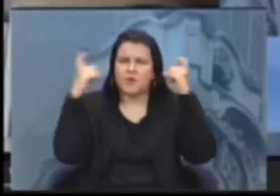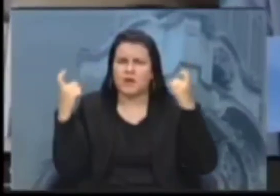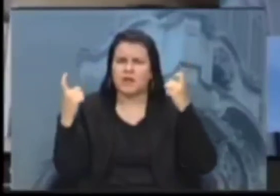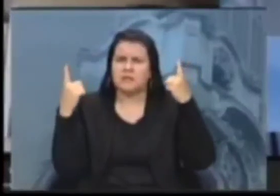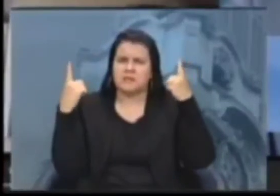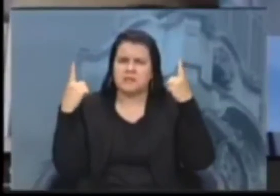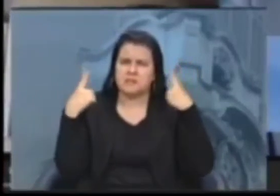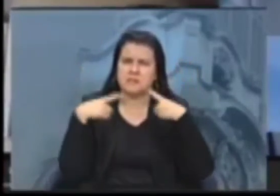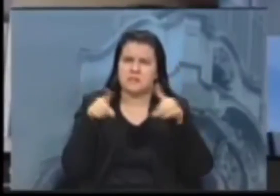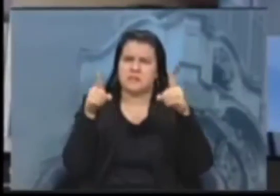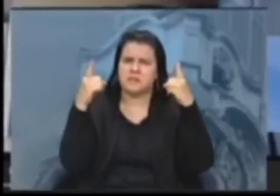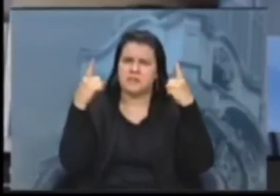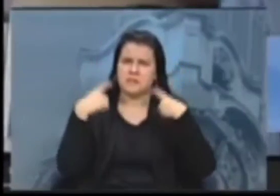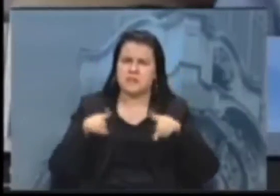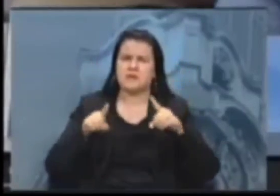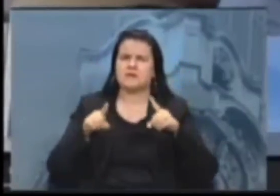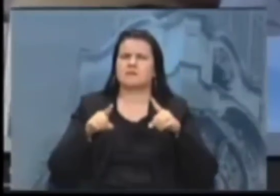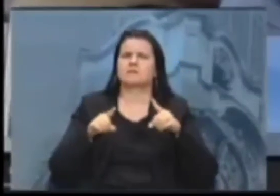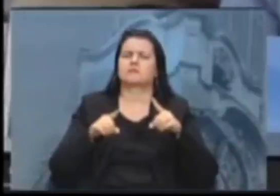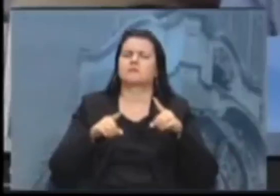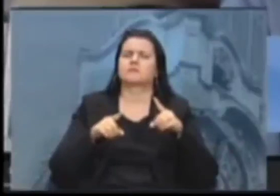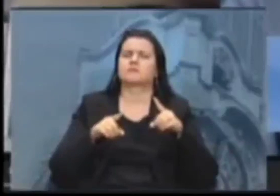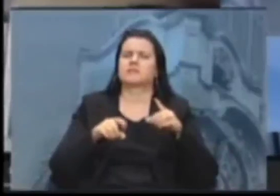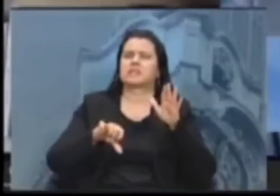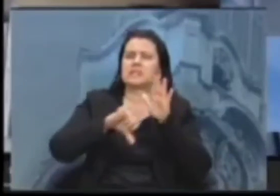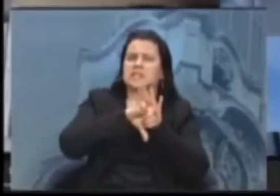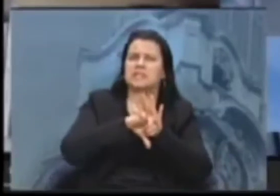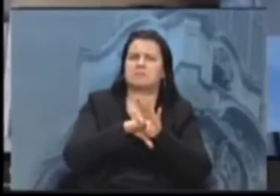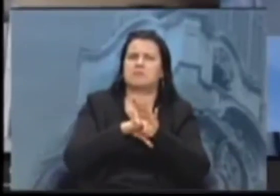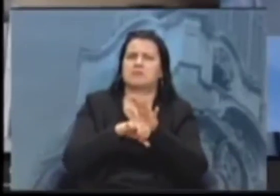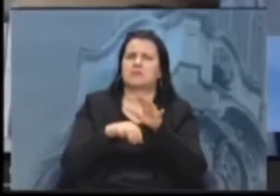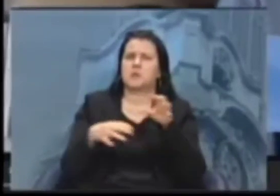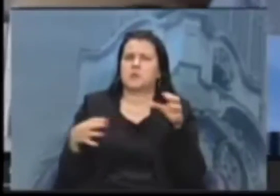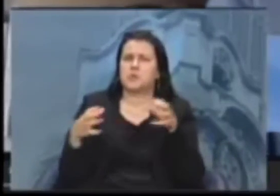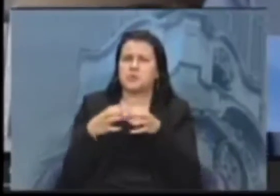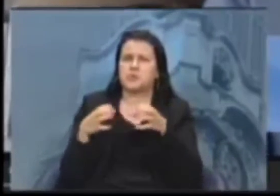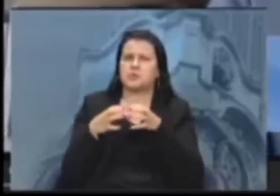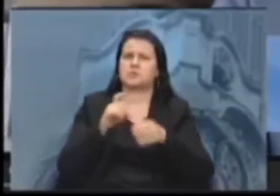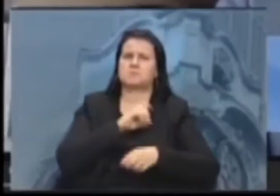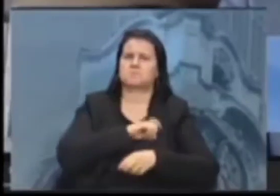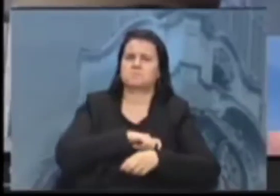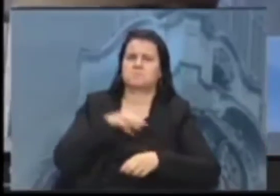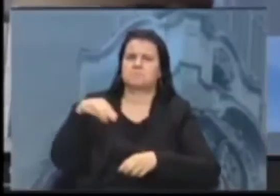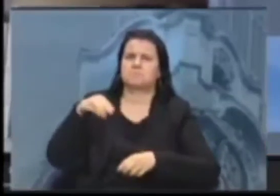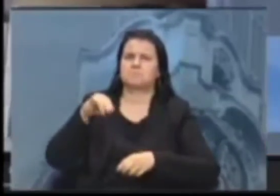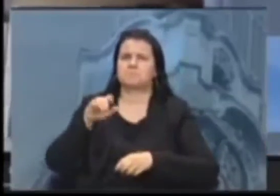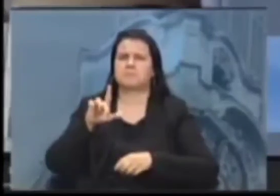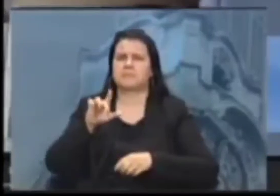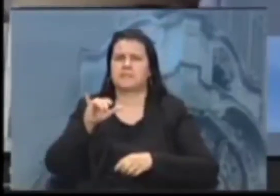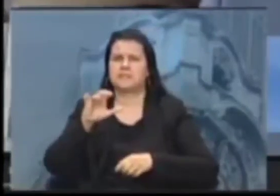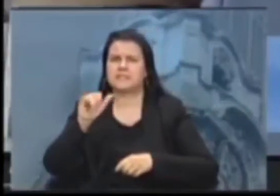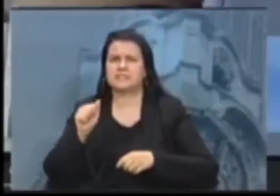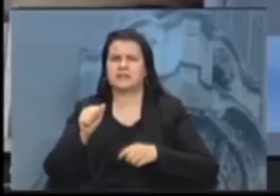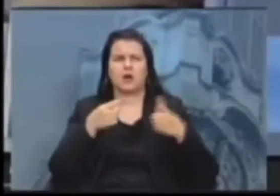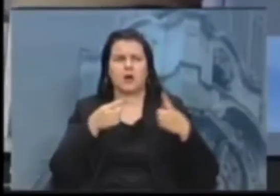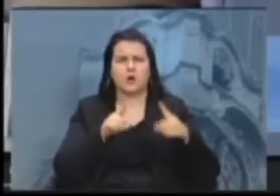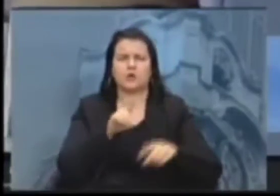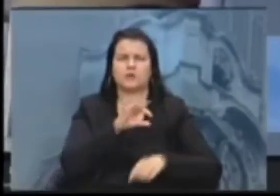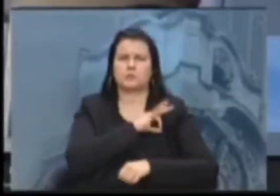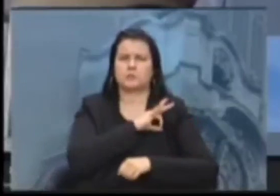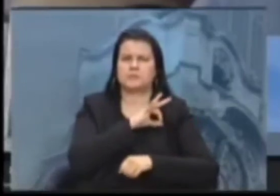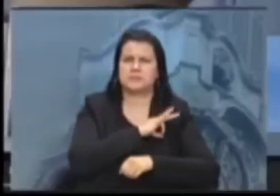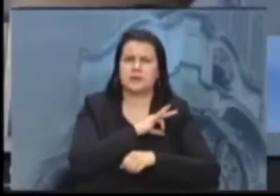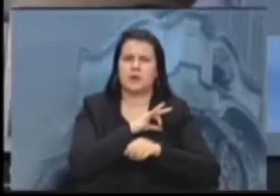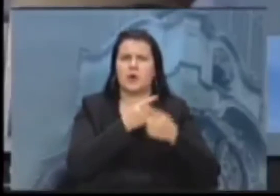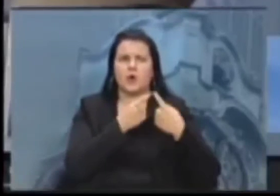instigando crimes, instigando formação de milícias, atacando guardas municipais e policiais que estão colocando